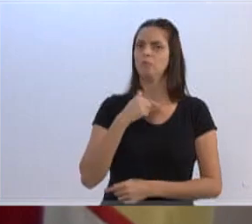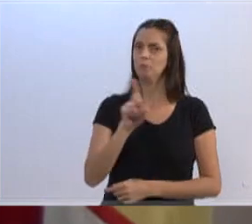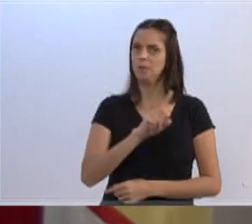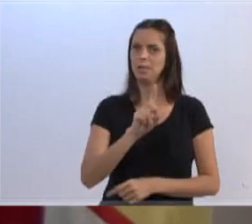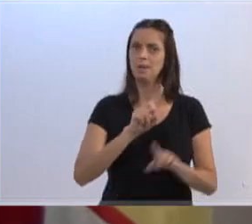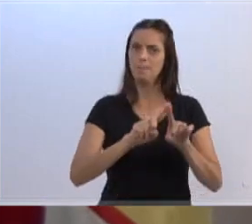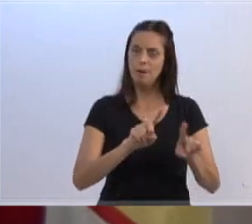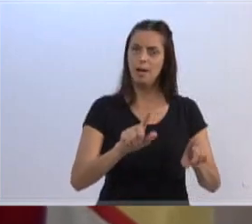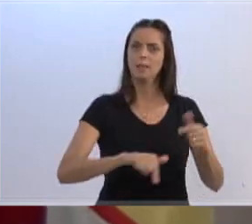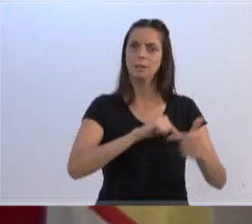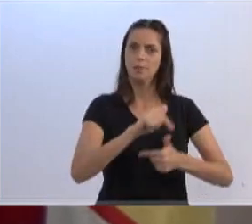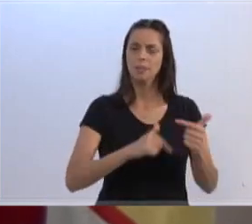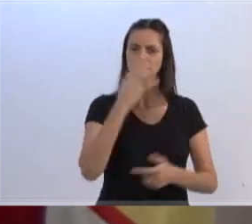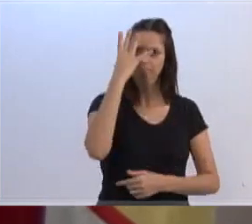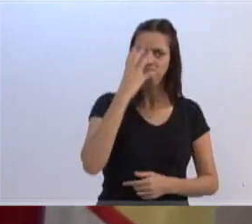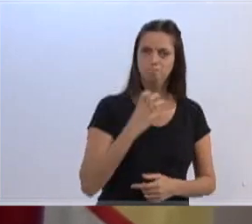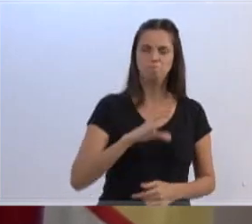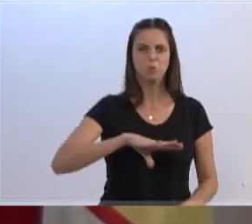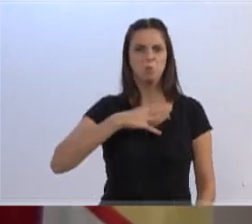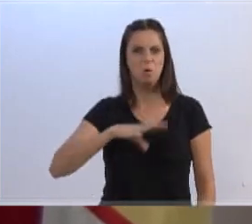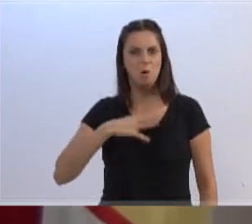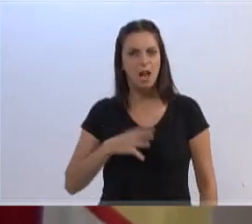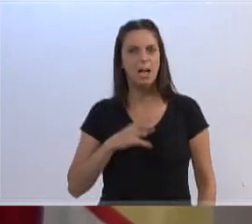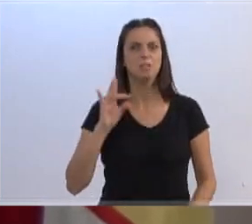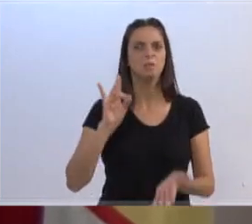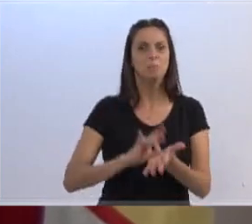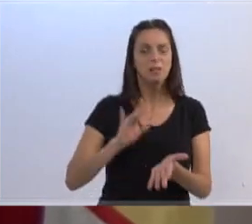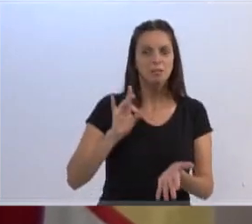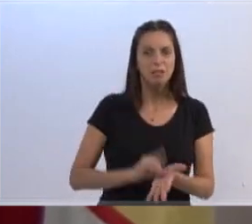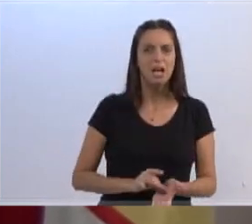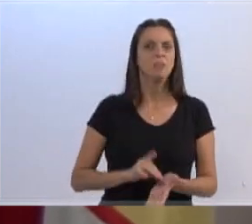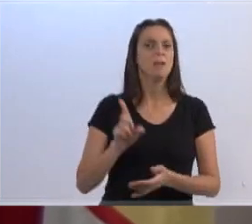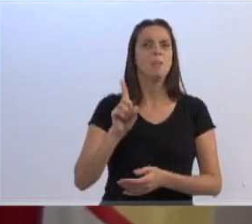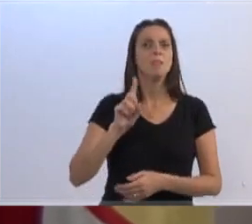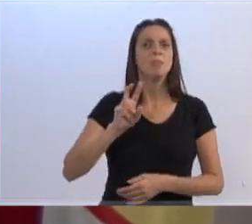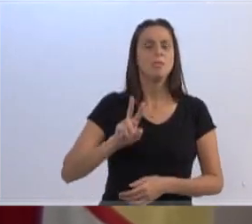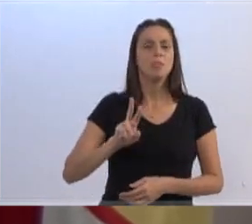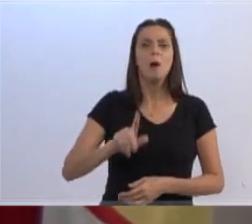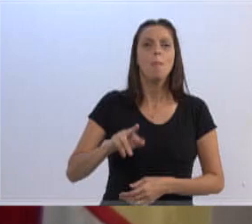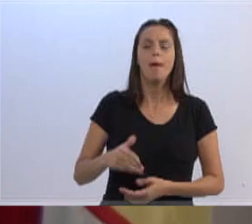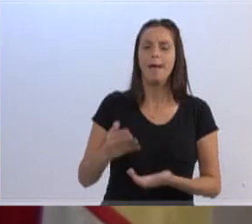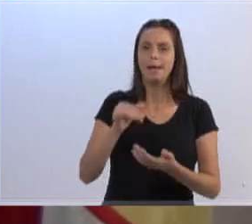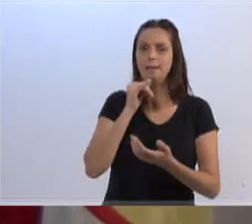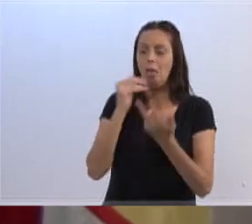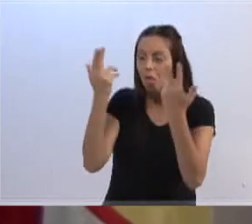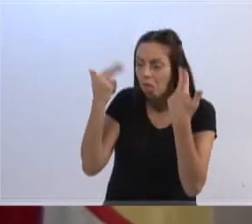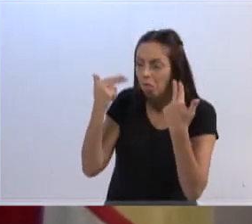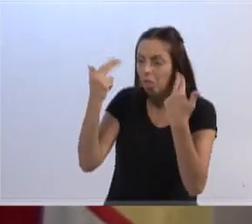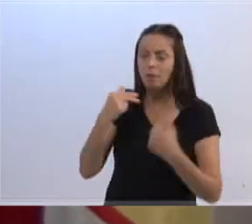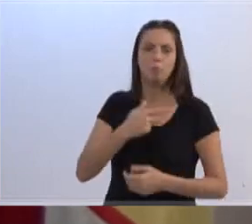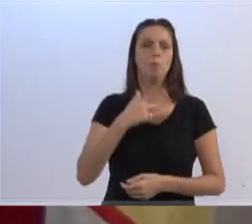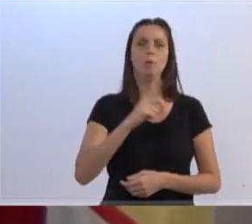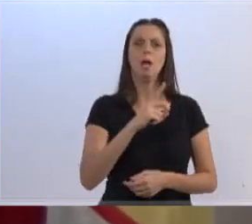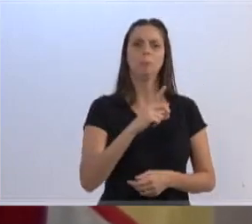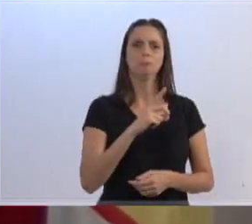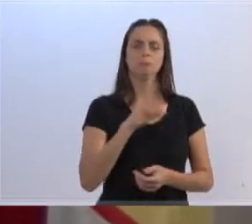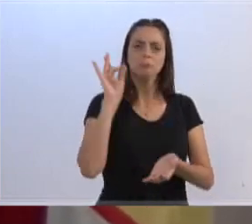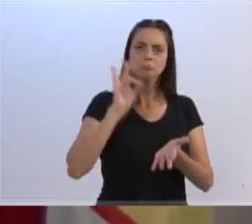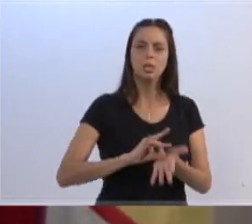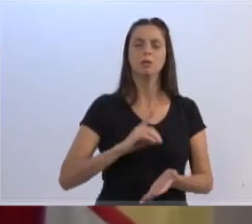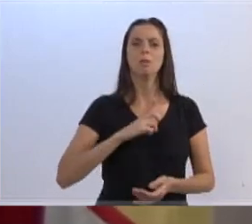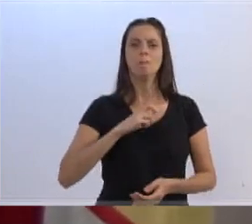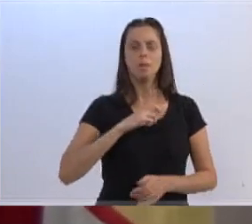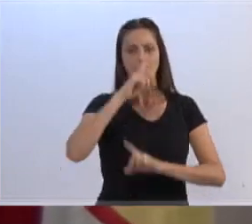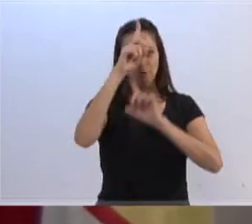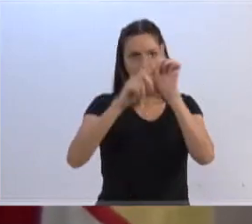com seriedade, com verdade, com coragem, de não abaixar a cabeça para partido e para governo, que nem eu faço todo dia com a minha equipe aqui nessa Casa